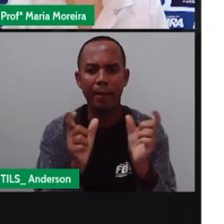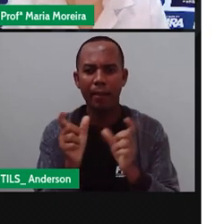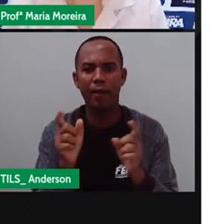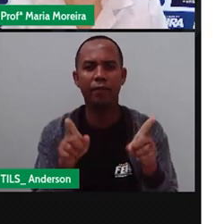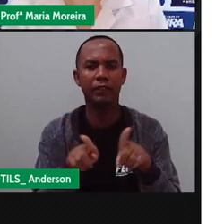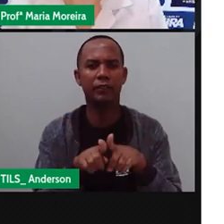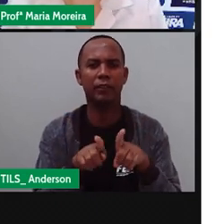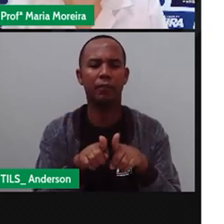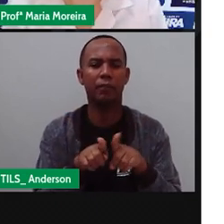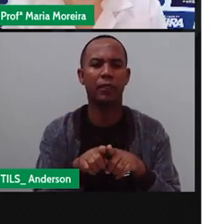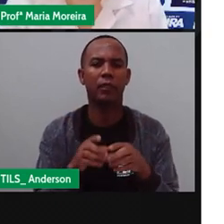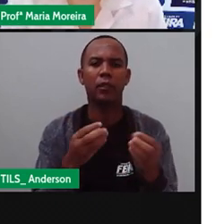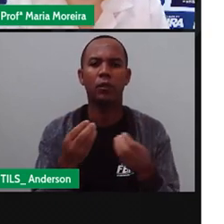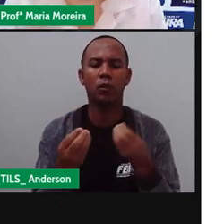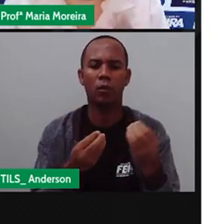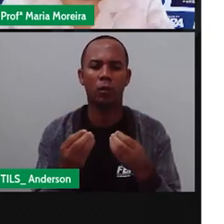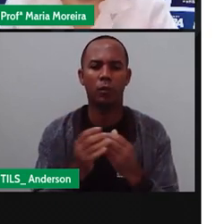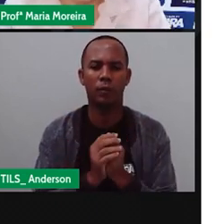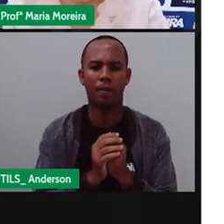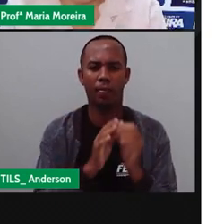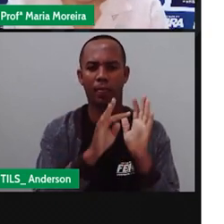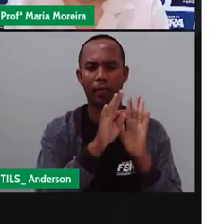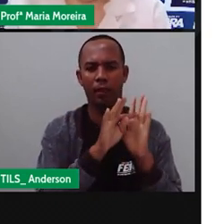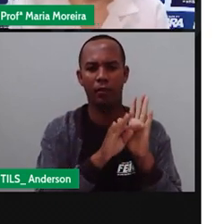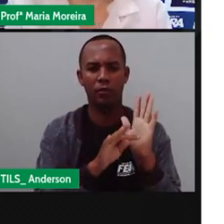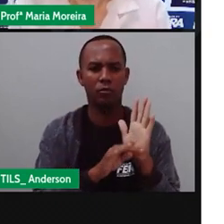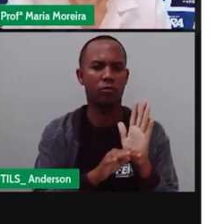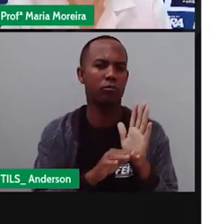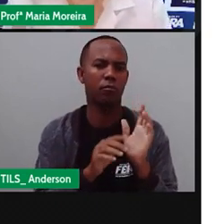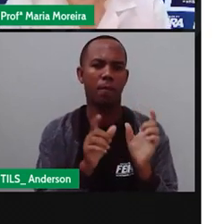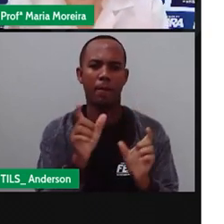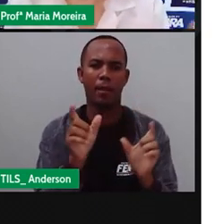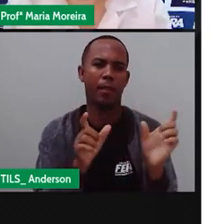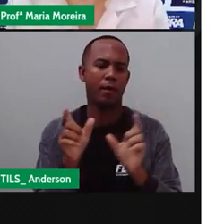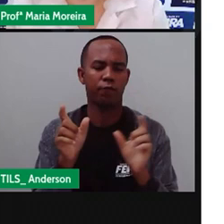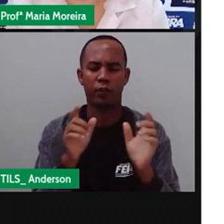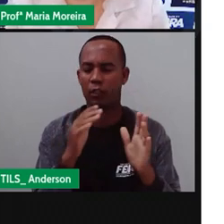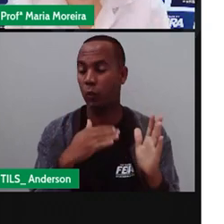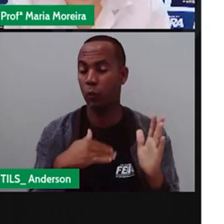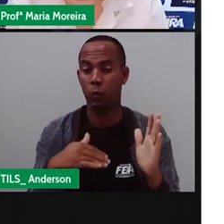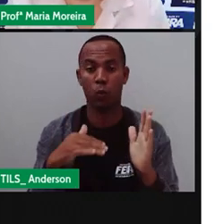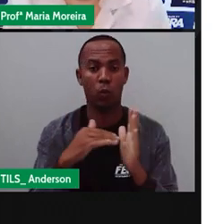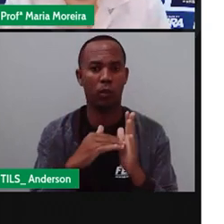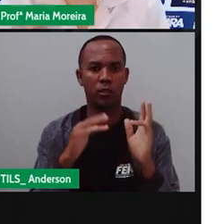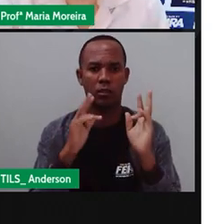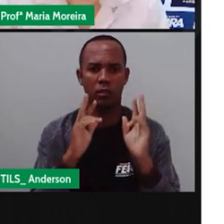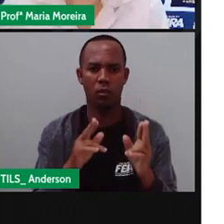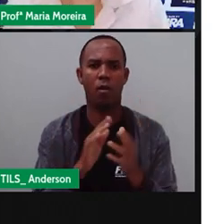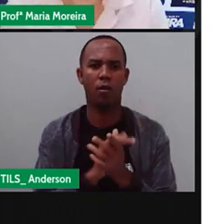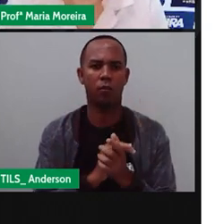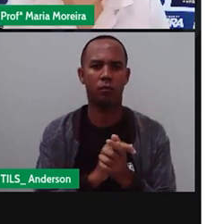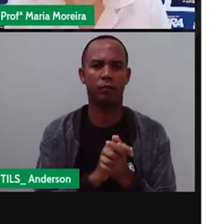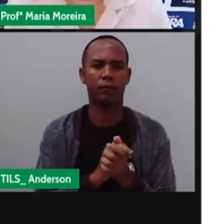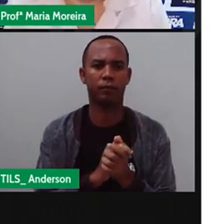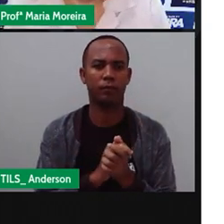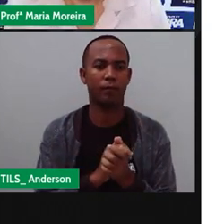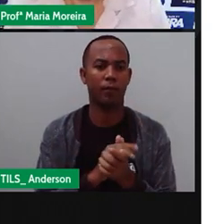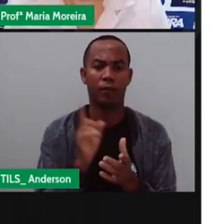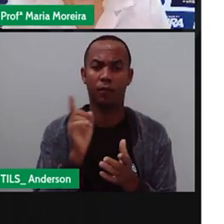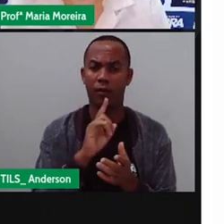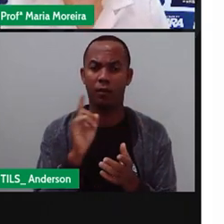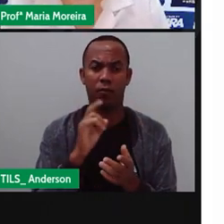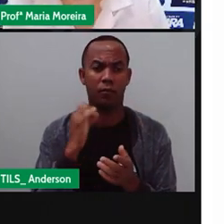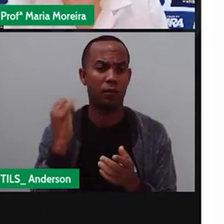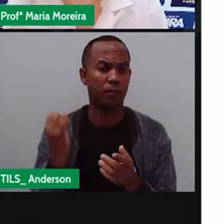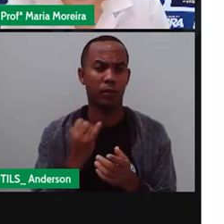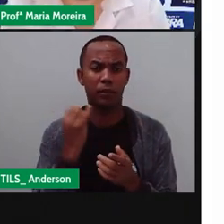a própria pedir para produzir um texto, eu vou aqui escrever várias palavras que eu sei escrever, todas de qualquer jeito, porque é um texto, o texto é só várias palavras. Não.